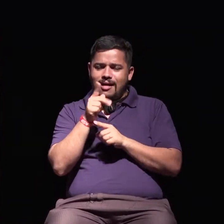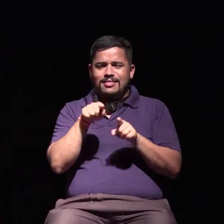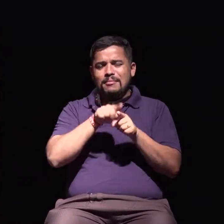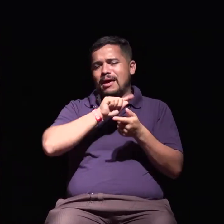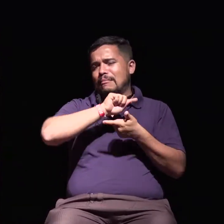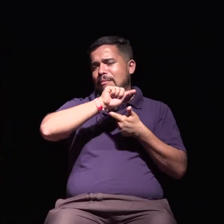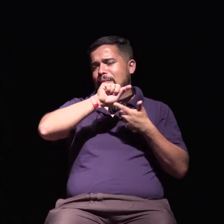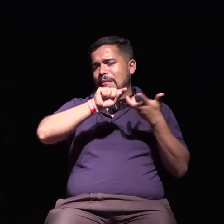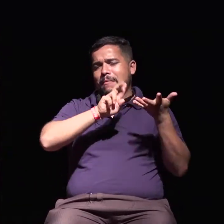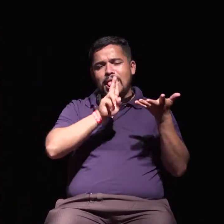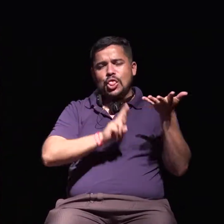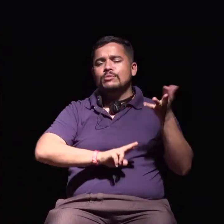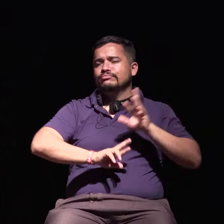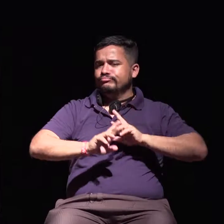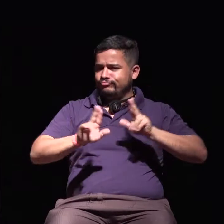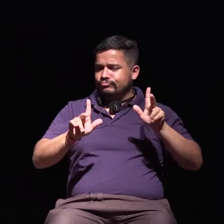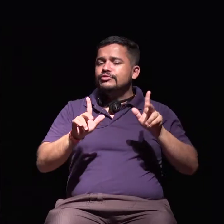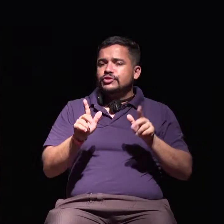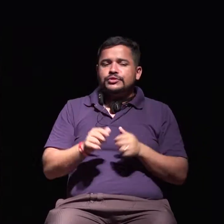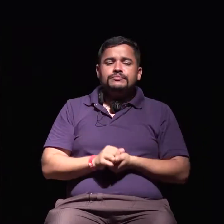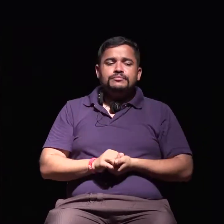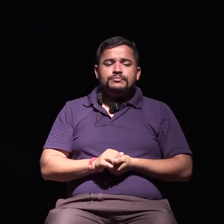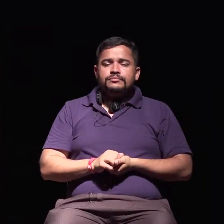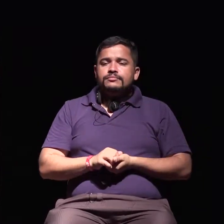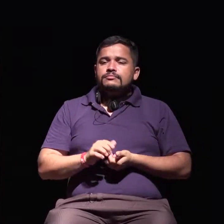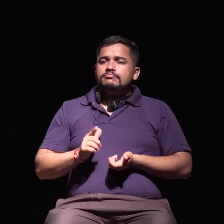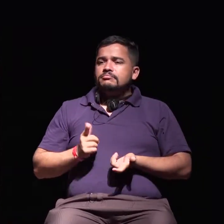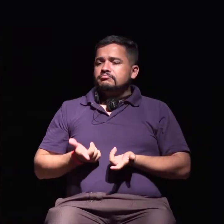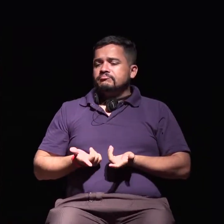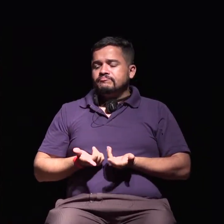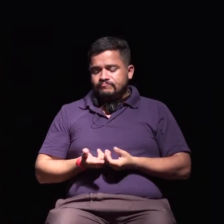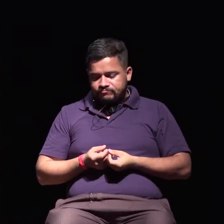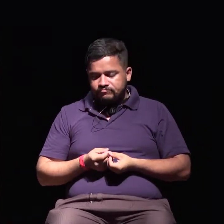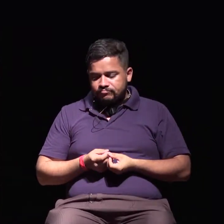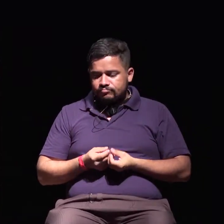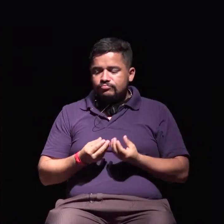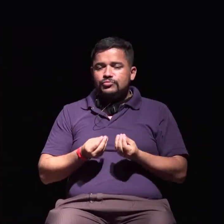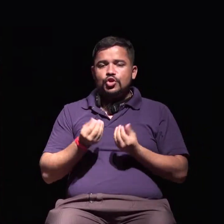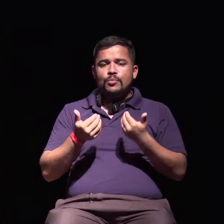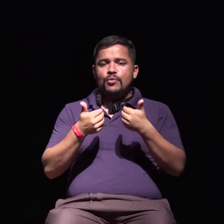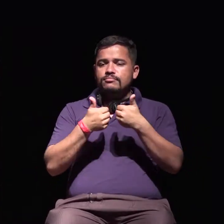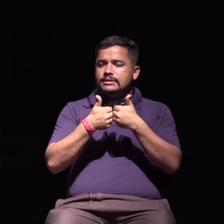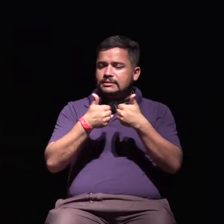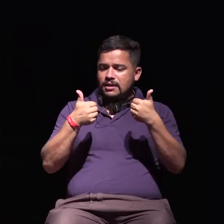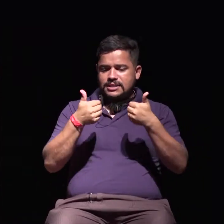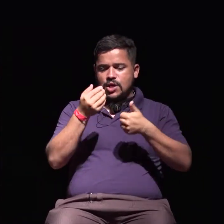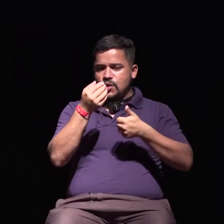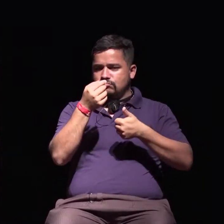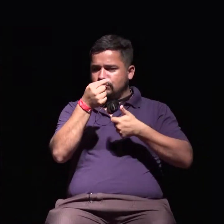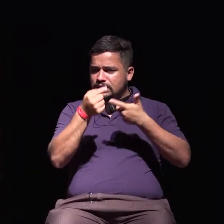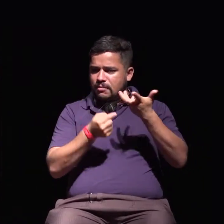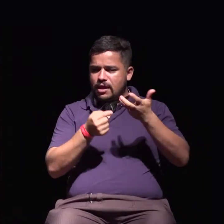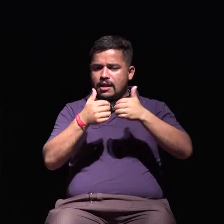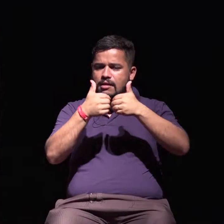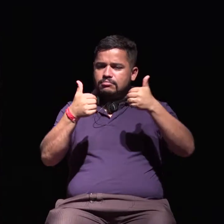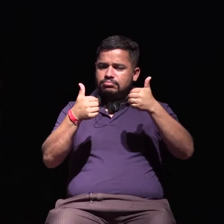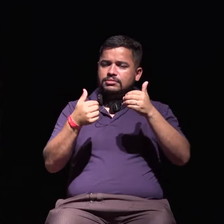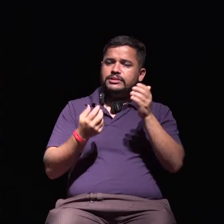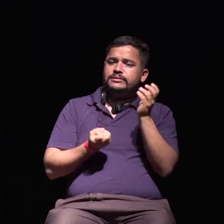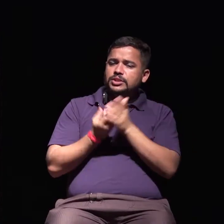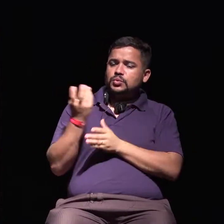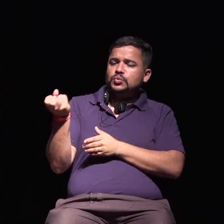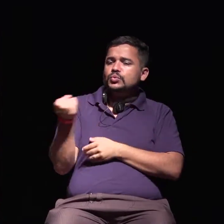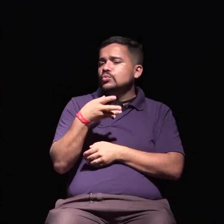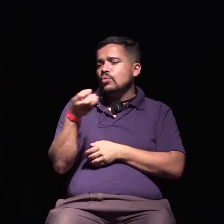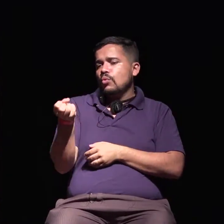outros artistas, algo de indefinível em termos de separação de disciplinas, gerando novos híbridos